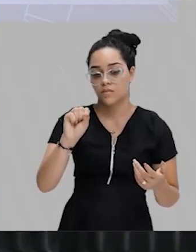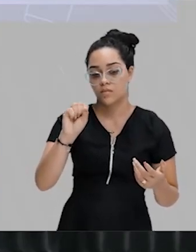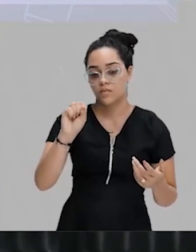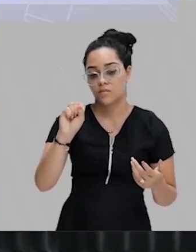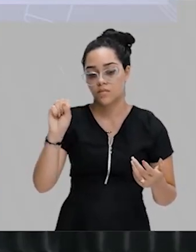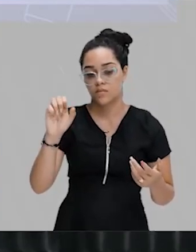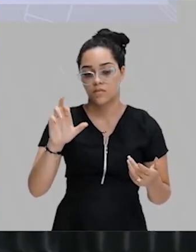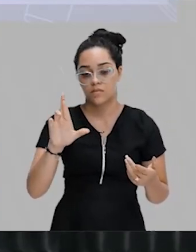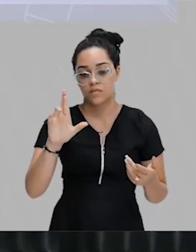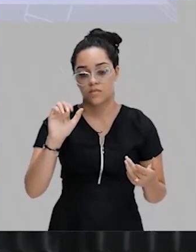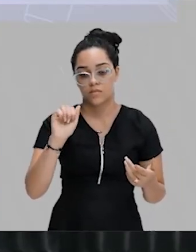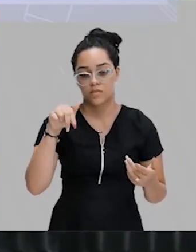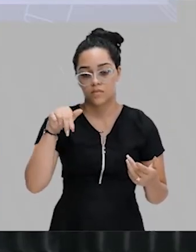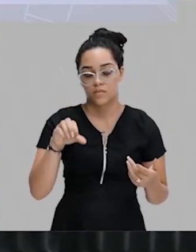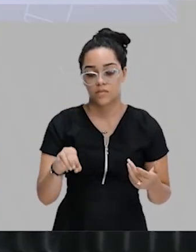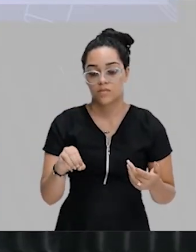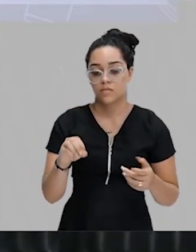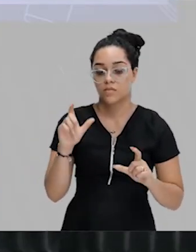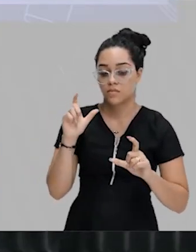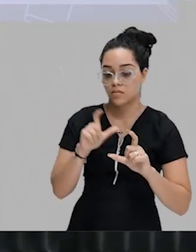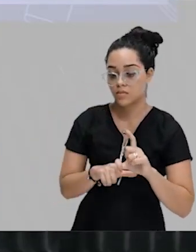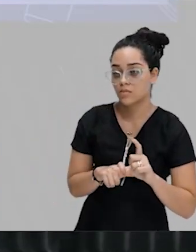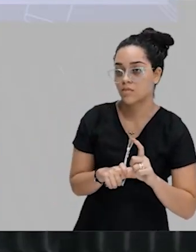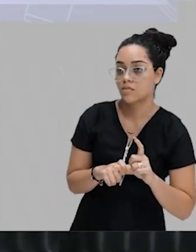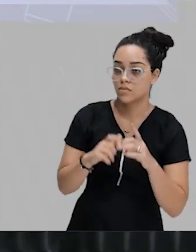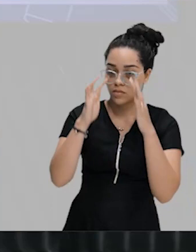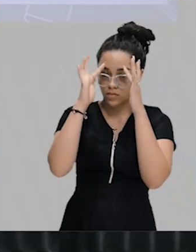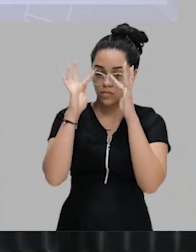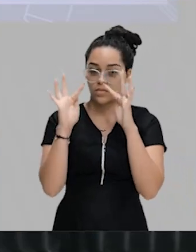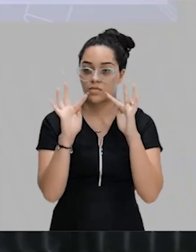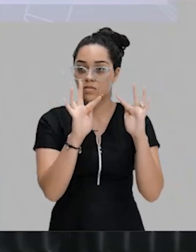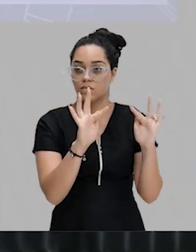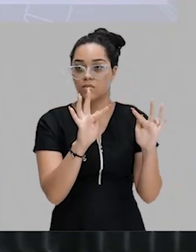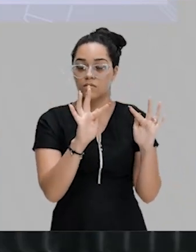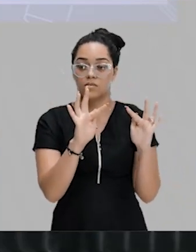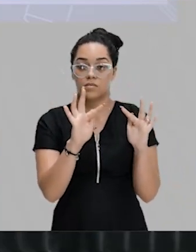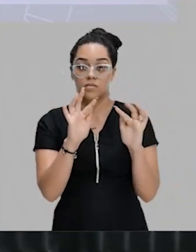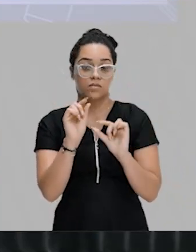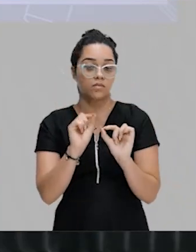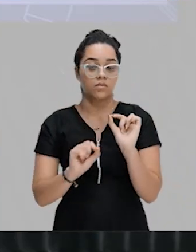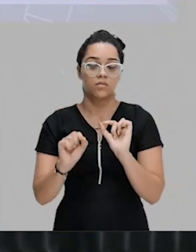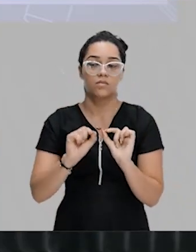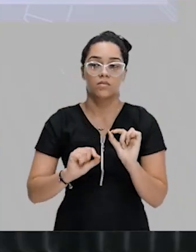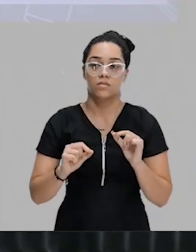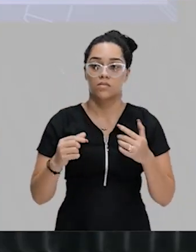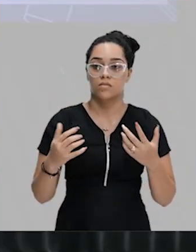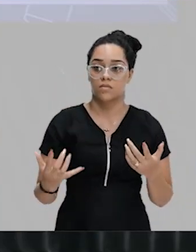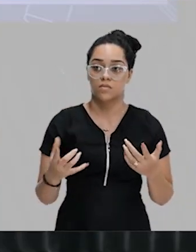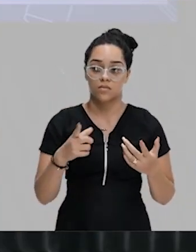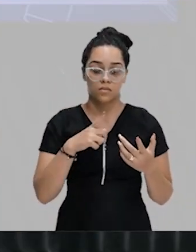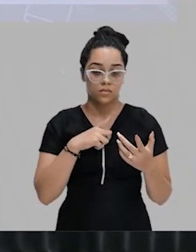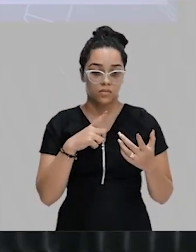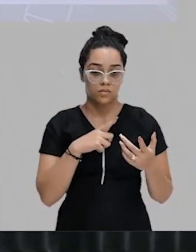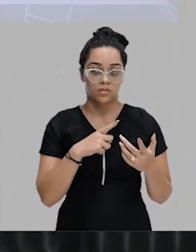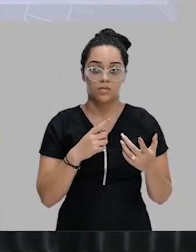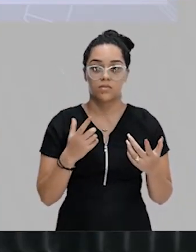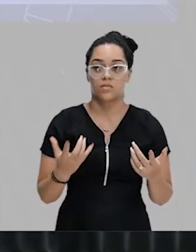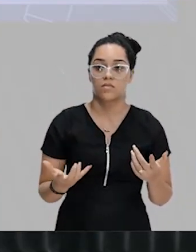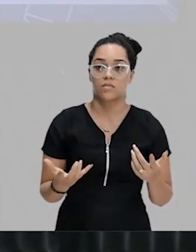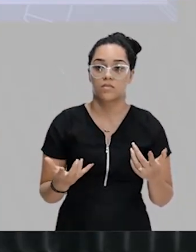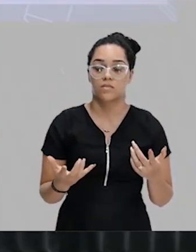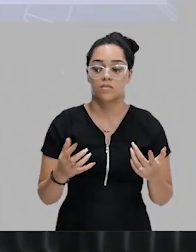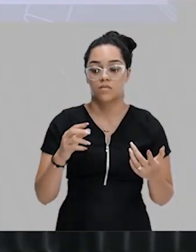eles dependiam da fidelidade dos seus, basicamente o quê? Dos